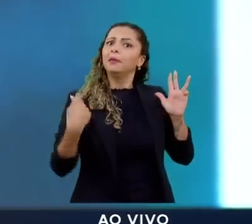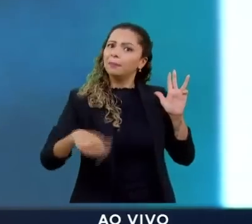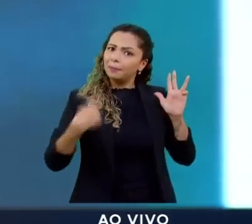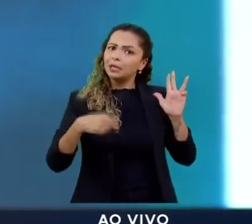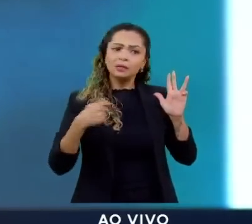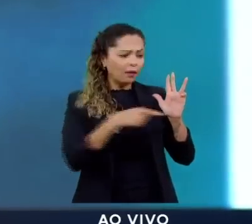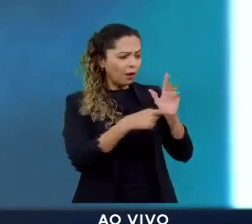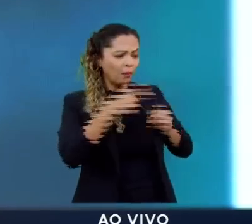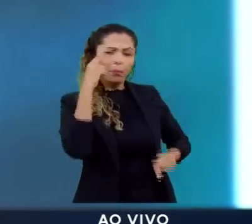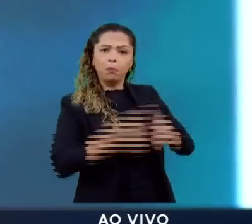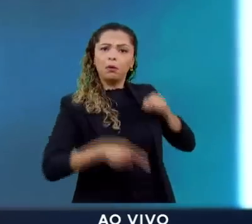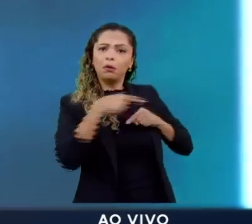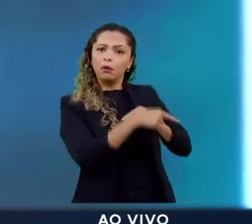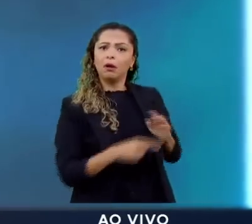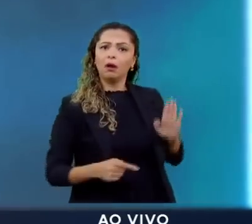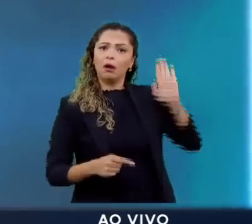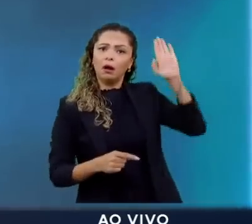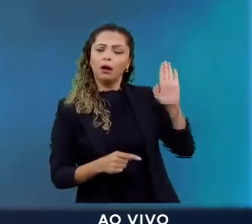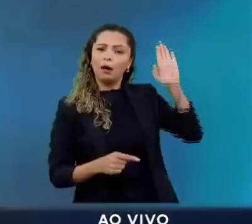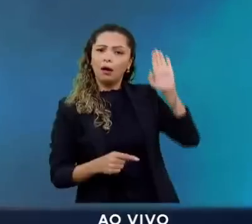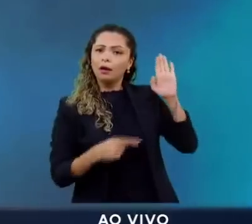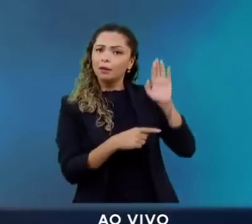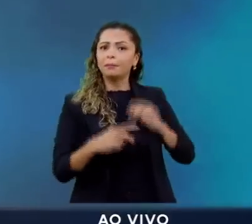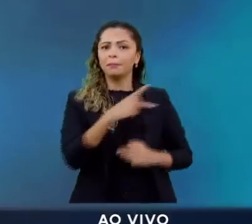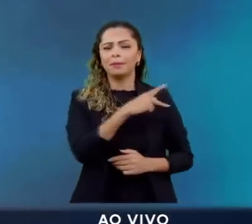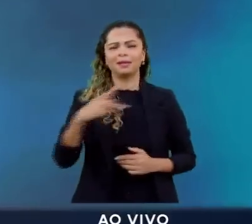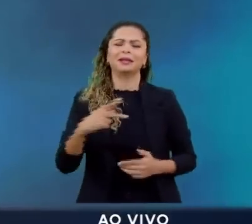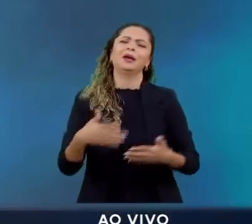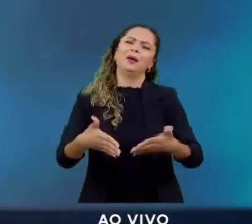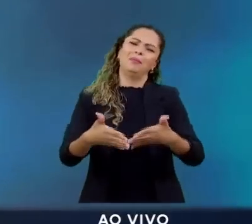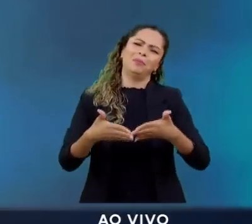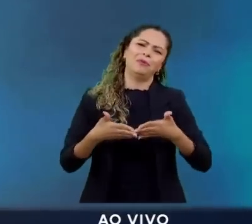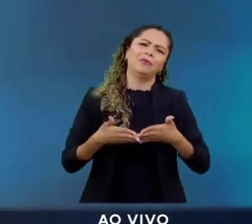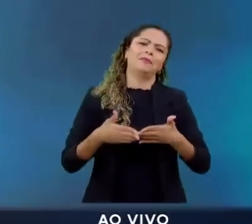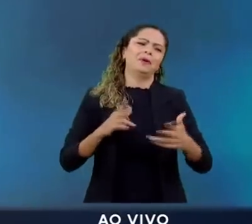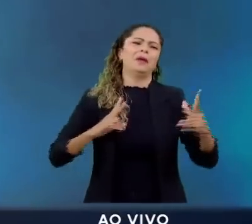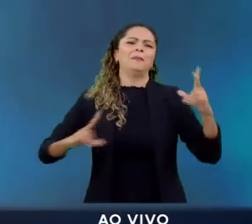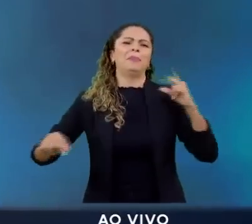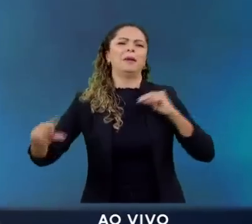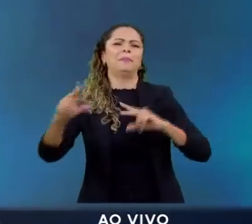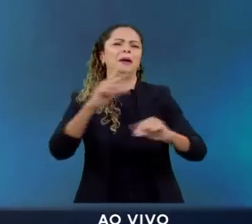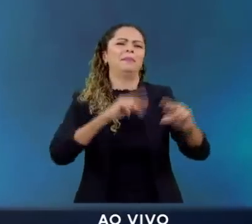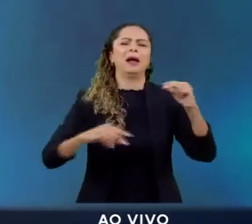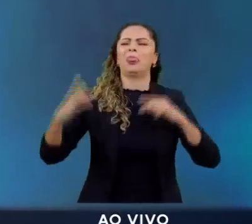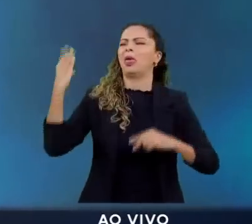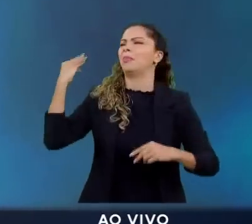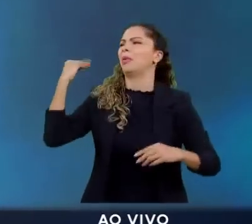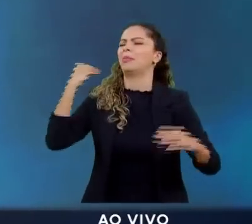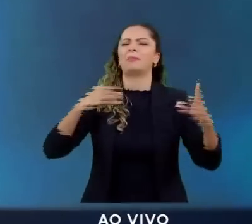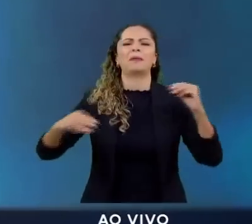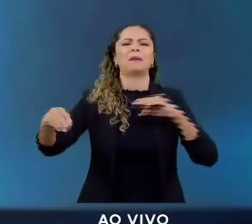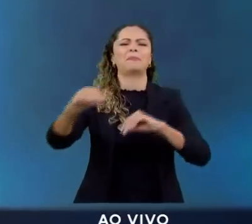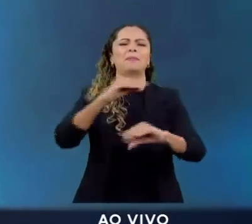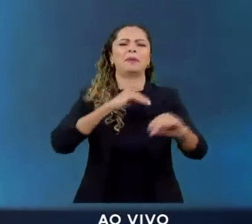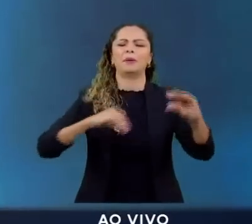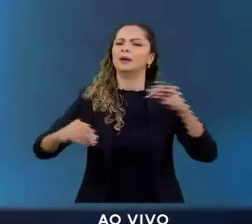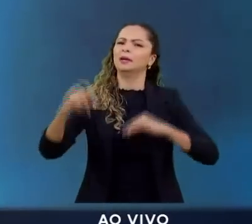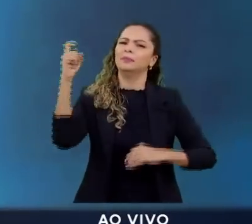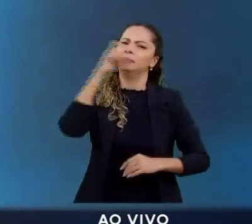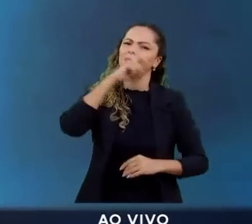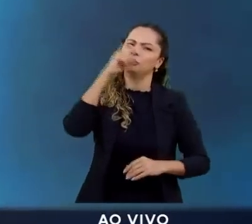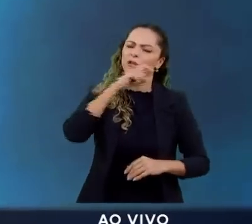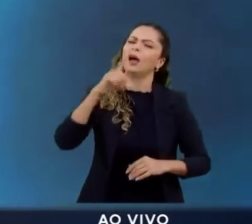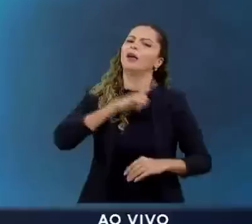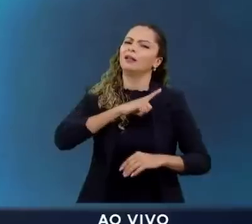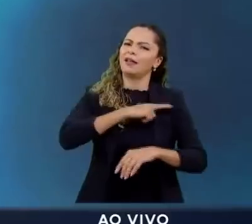então nós precisamos parar de demagogia de falácias nós precisamos parar de mentira são muitas fake News